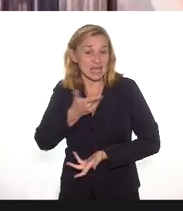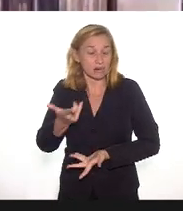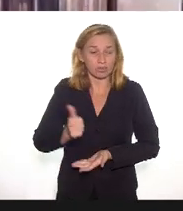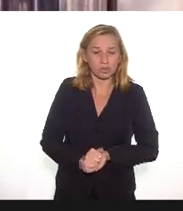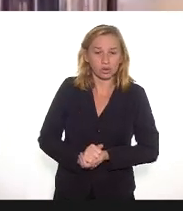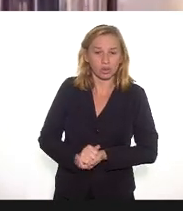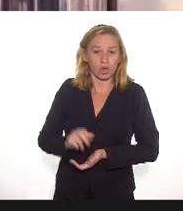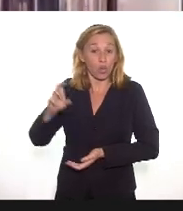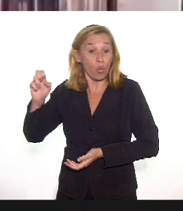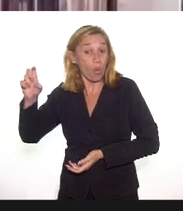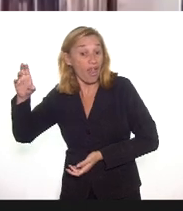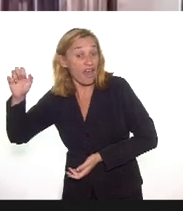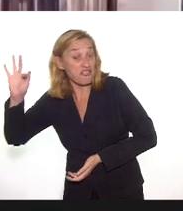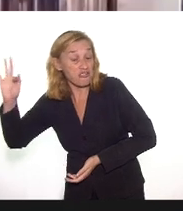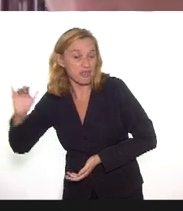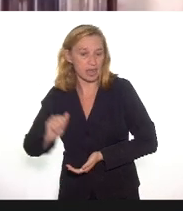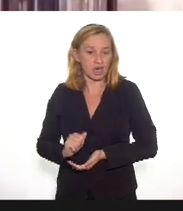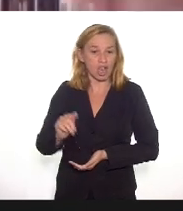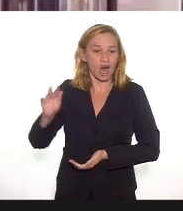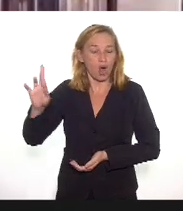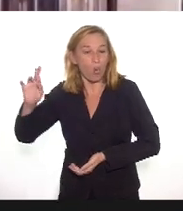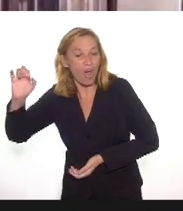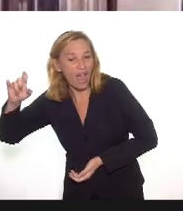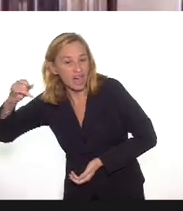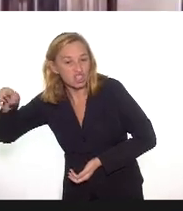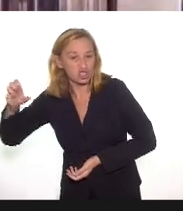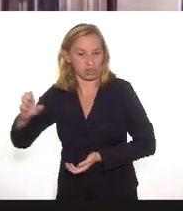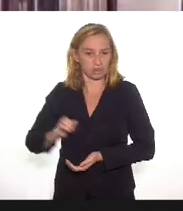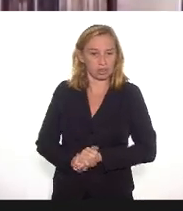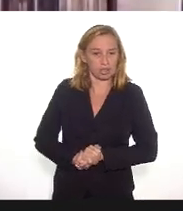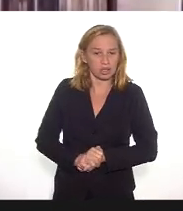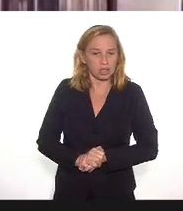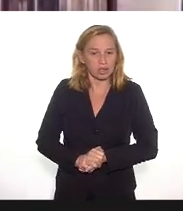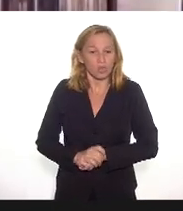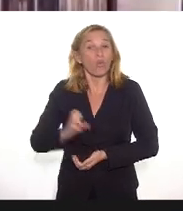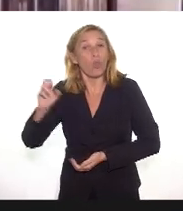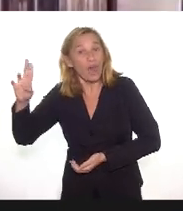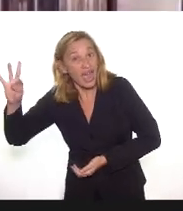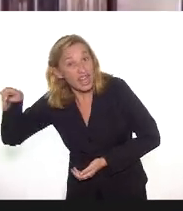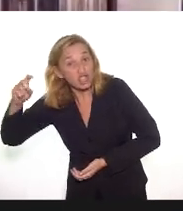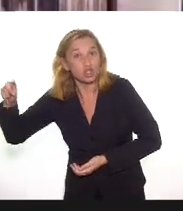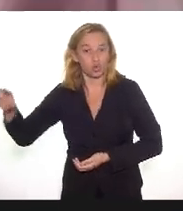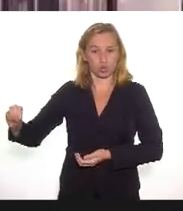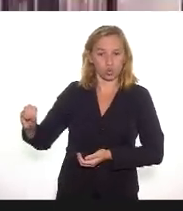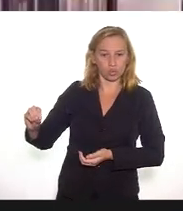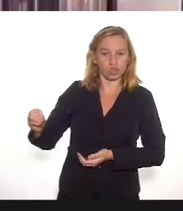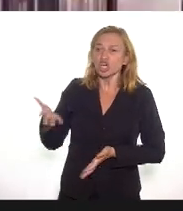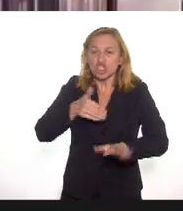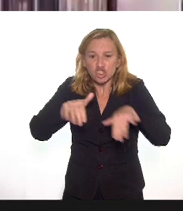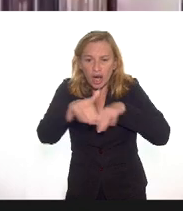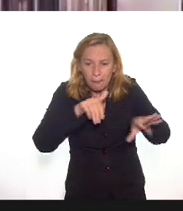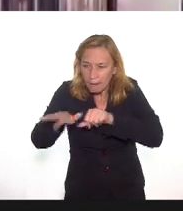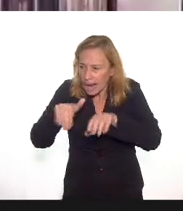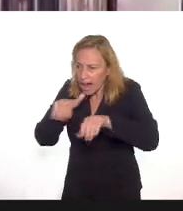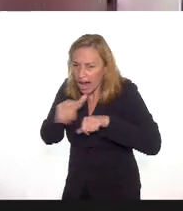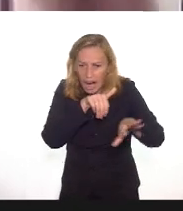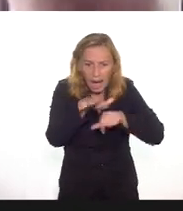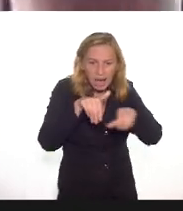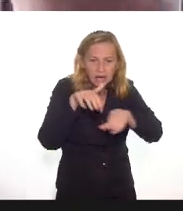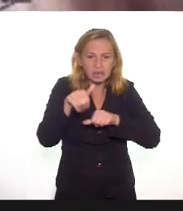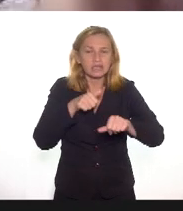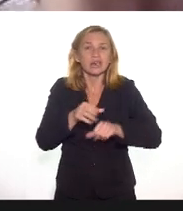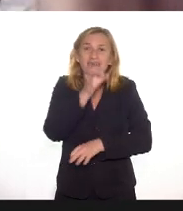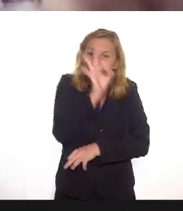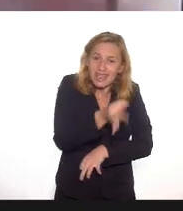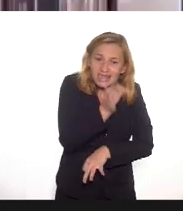a UENF, nós temos a UERJ, nós temos a UESO, chamar esse pessoal exatamente